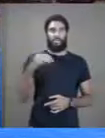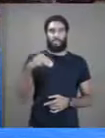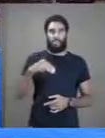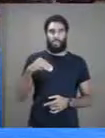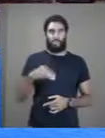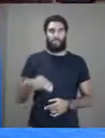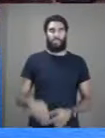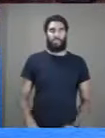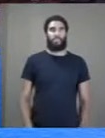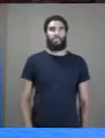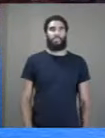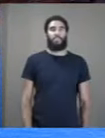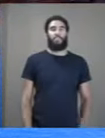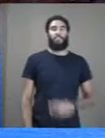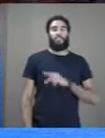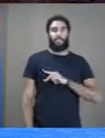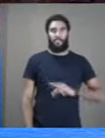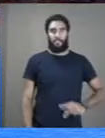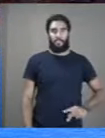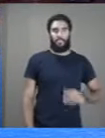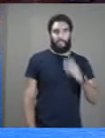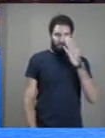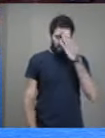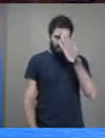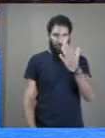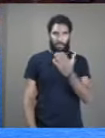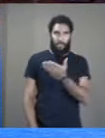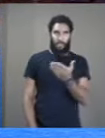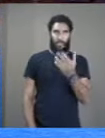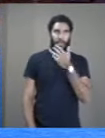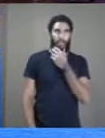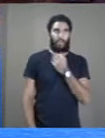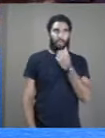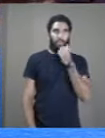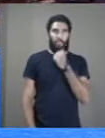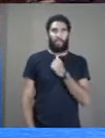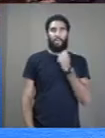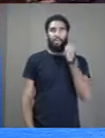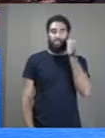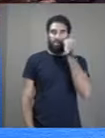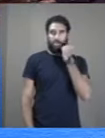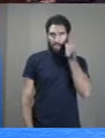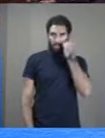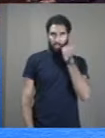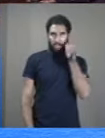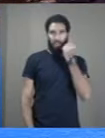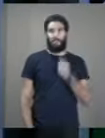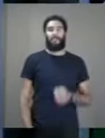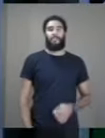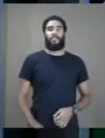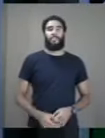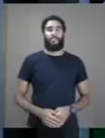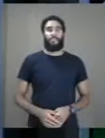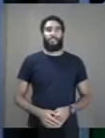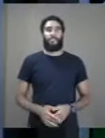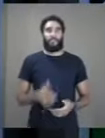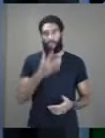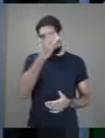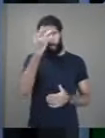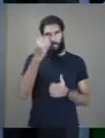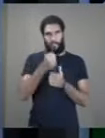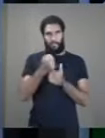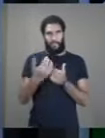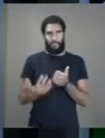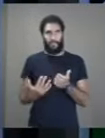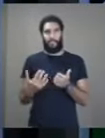Obrigado, senhor presidente, senhoras senadoras, senhores senadores, assessores dessa casa,